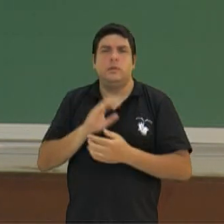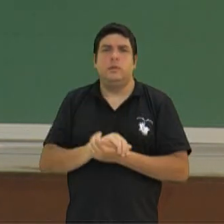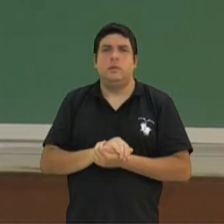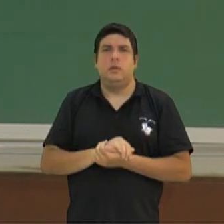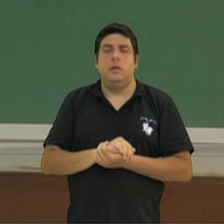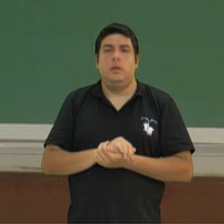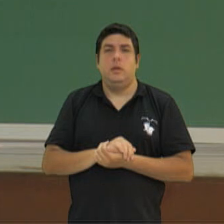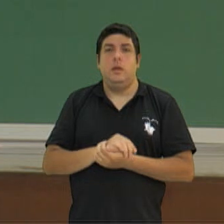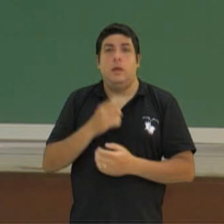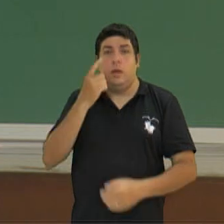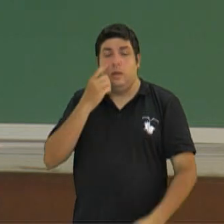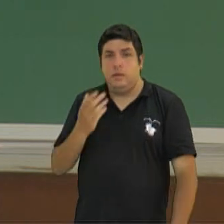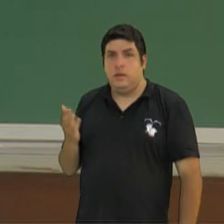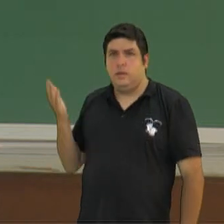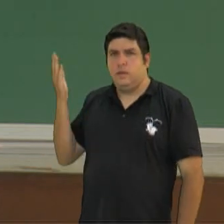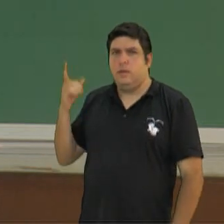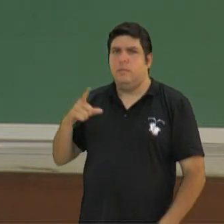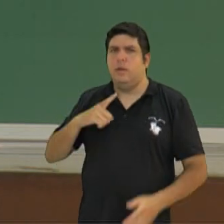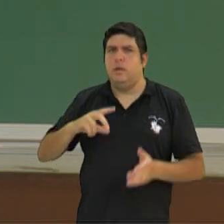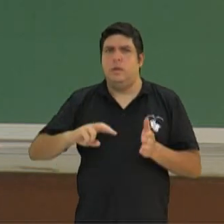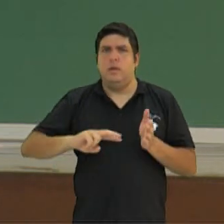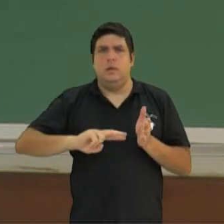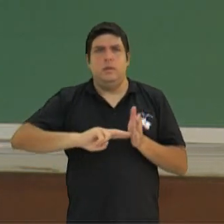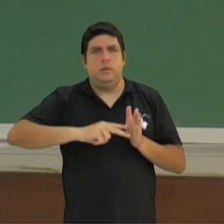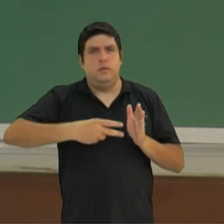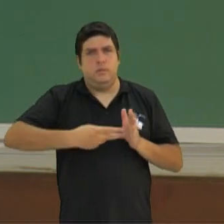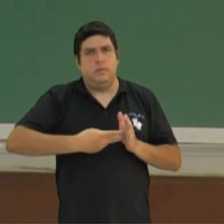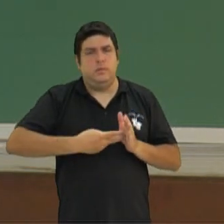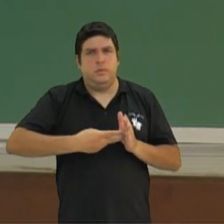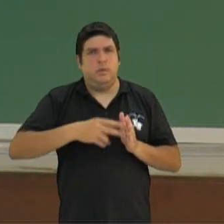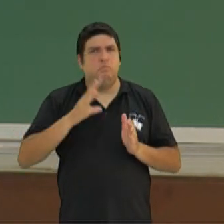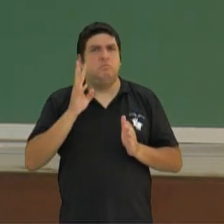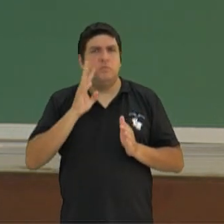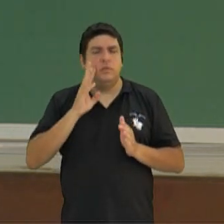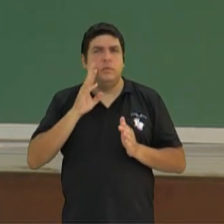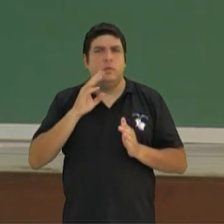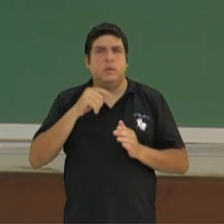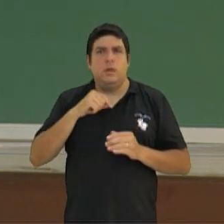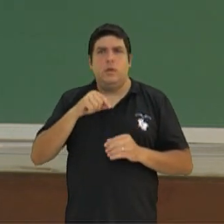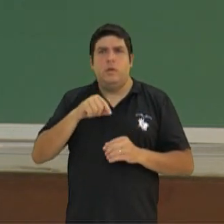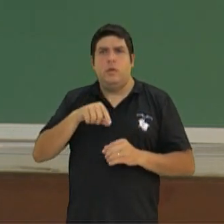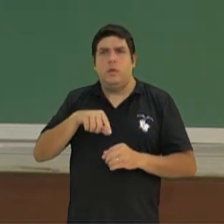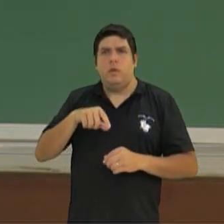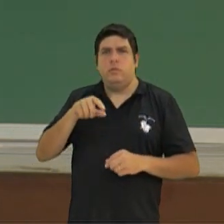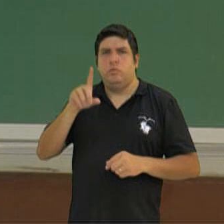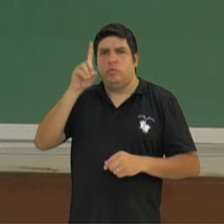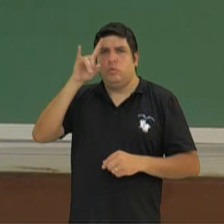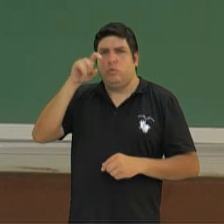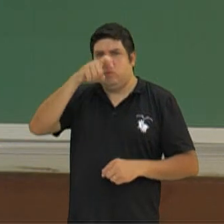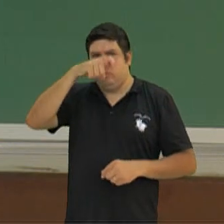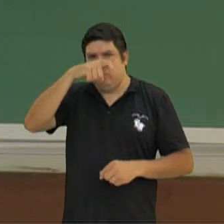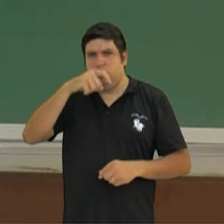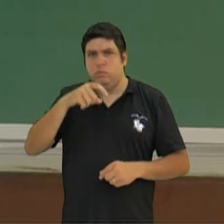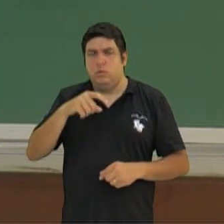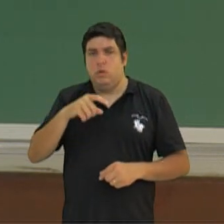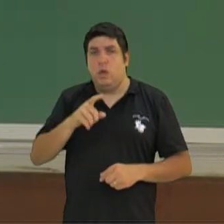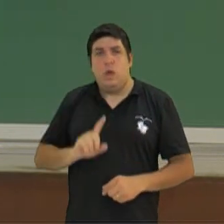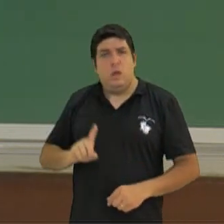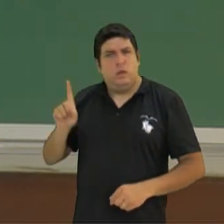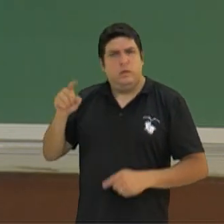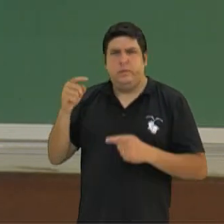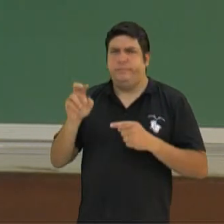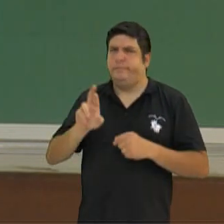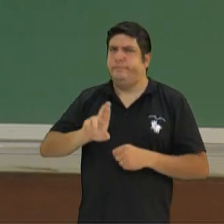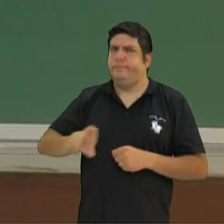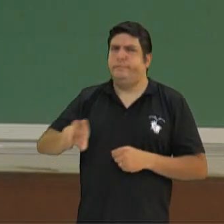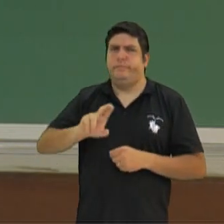tem um significado muito bacana em algumas culturas no Halloween. E, pasmem, nenhum desses significados não tem nada a ver com